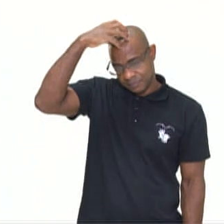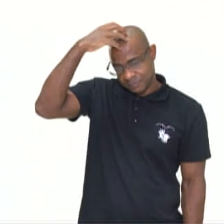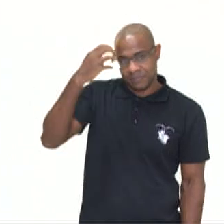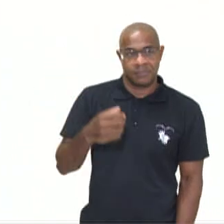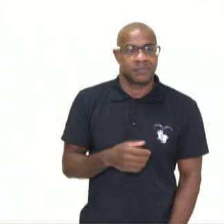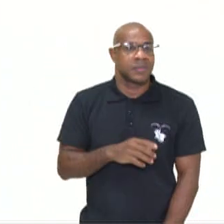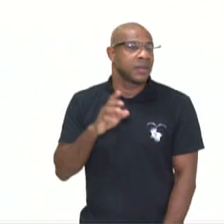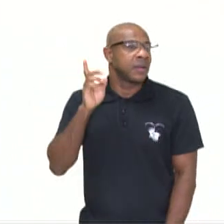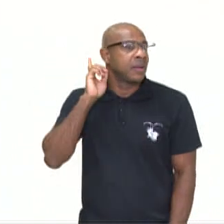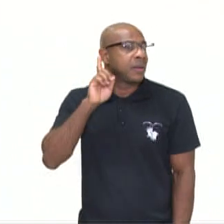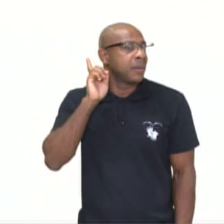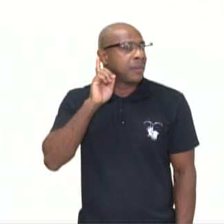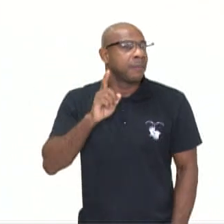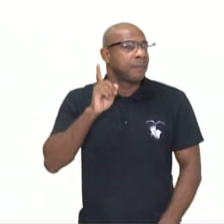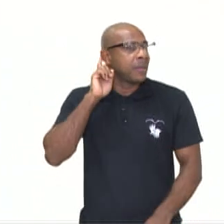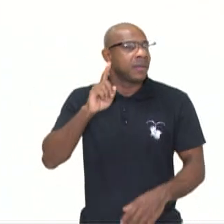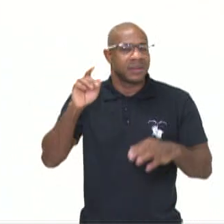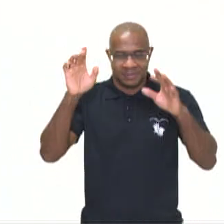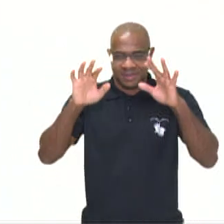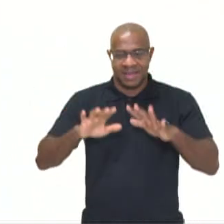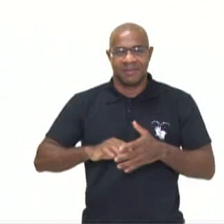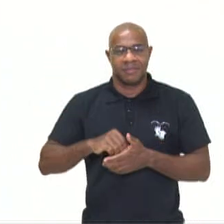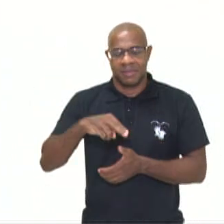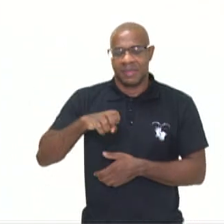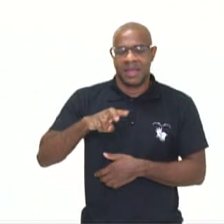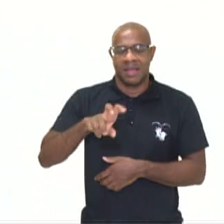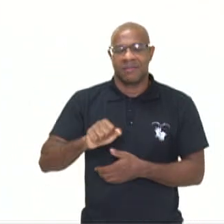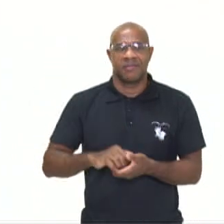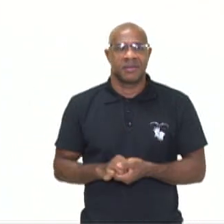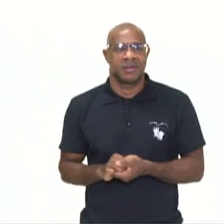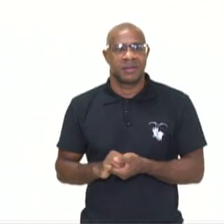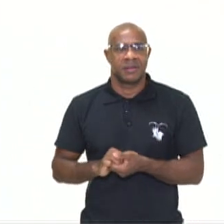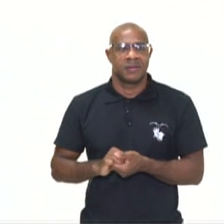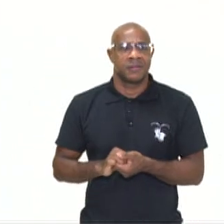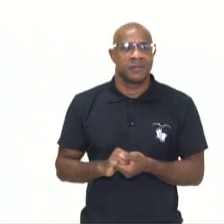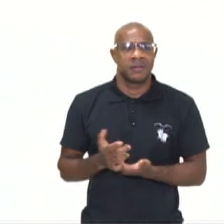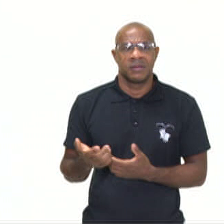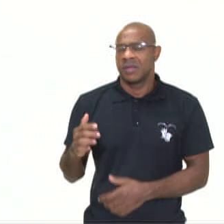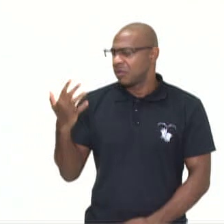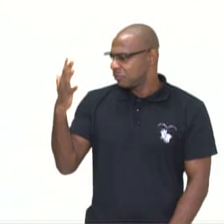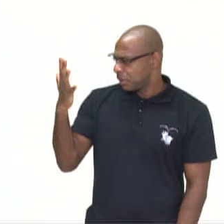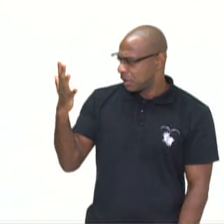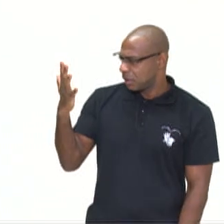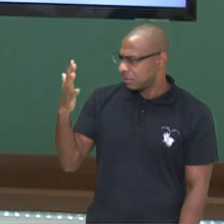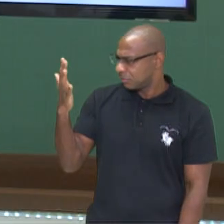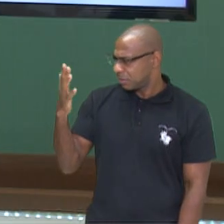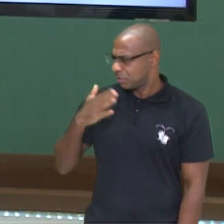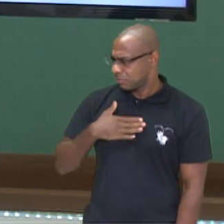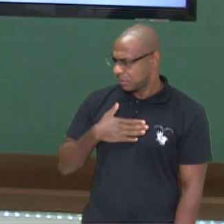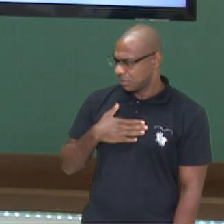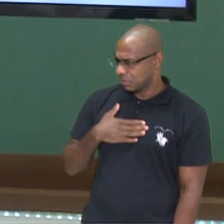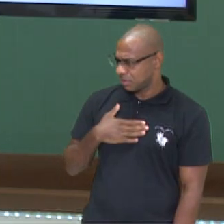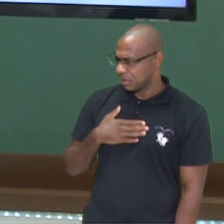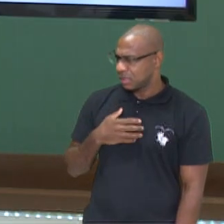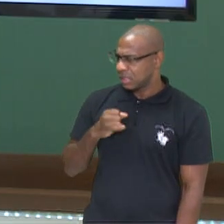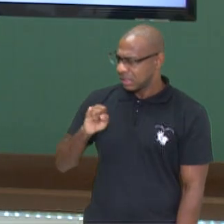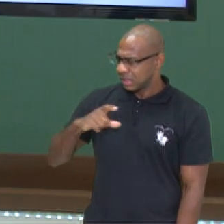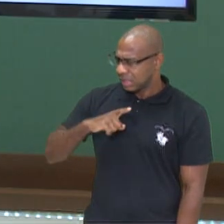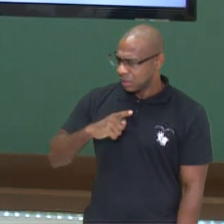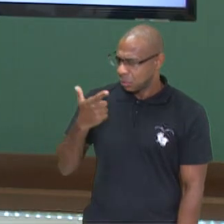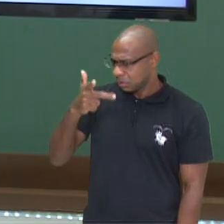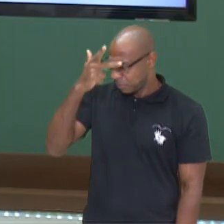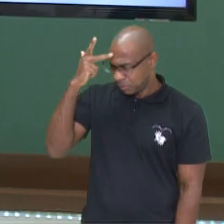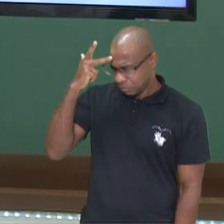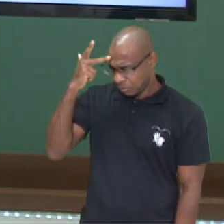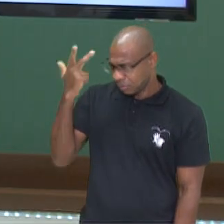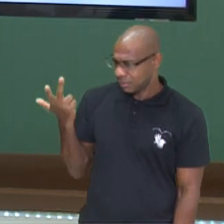né, falou o seguinte: espelho, espelho meu, dizei-me se há alguém. Como eu disse, isso é conhecido